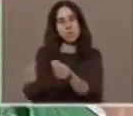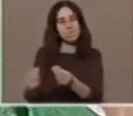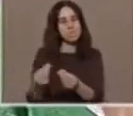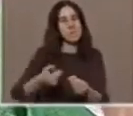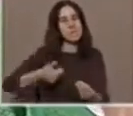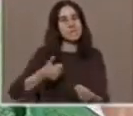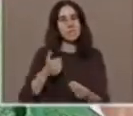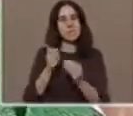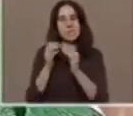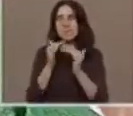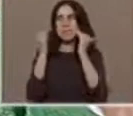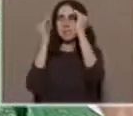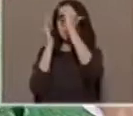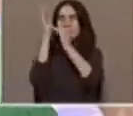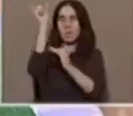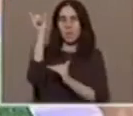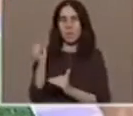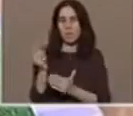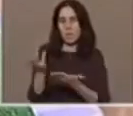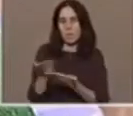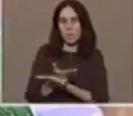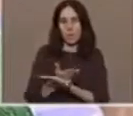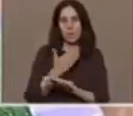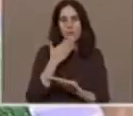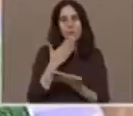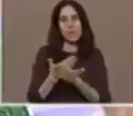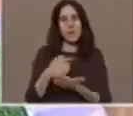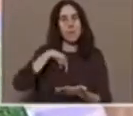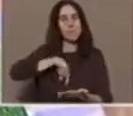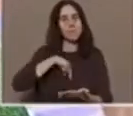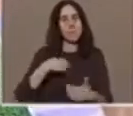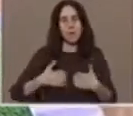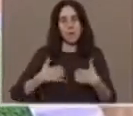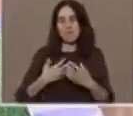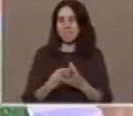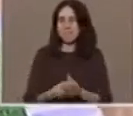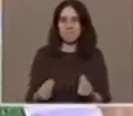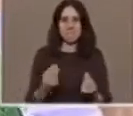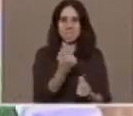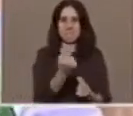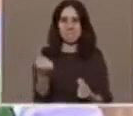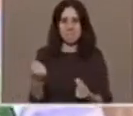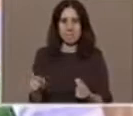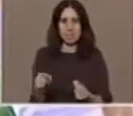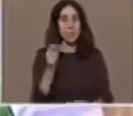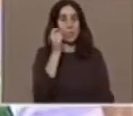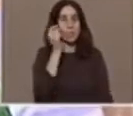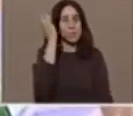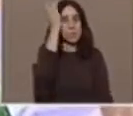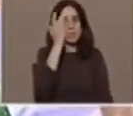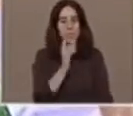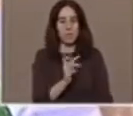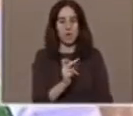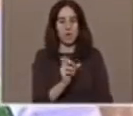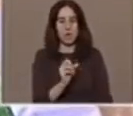do céu que sacia a fome de eternidade que há em cada homem. Santo Agostinho diz-nos a este